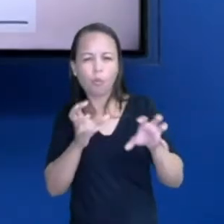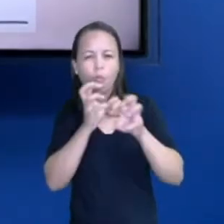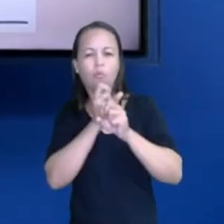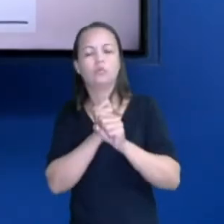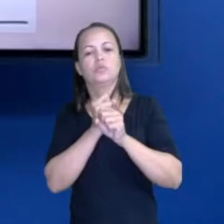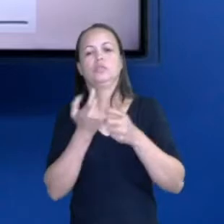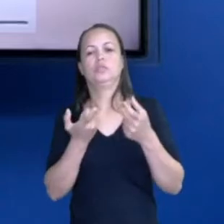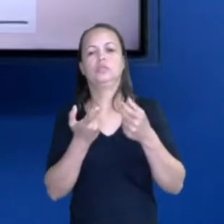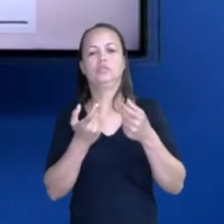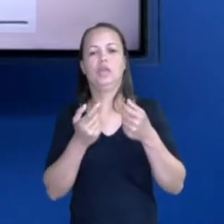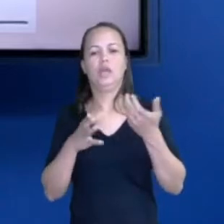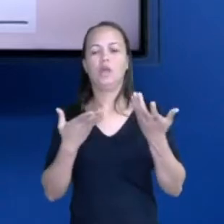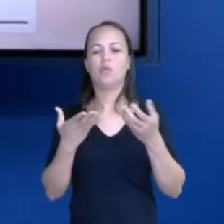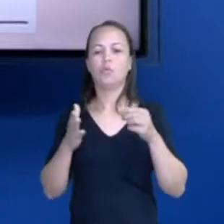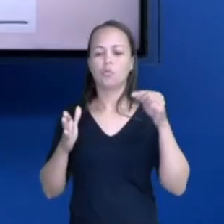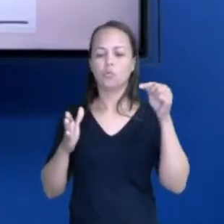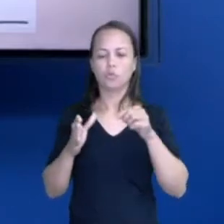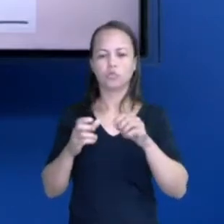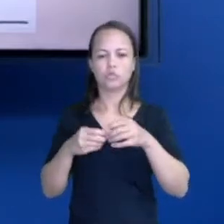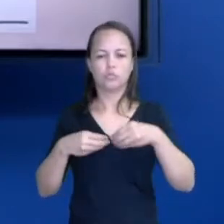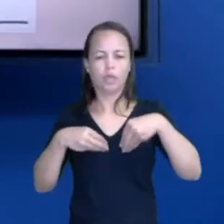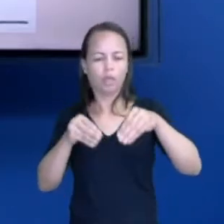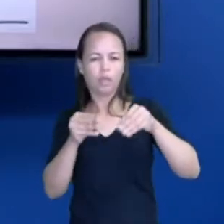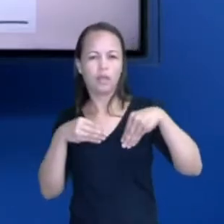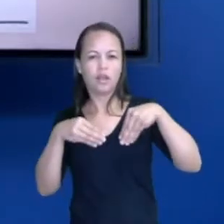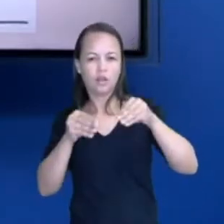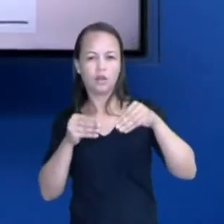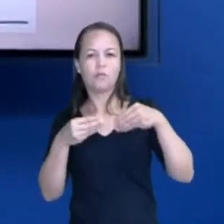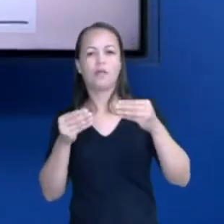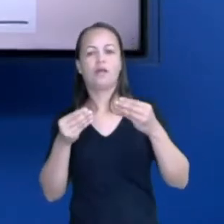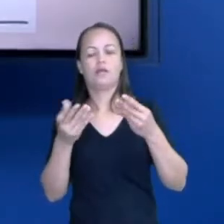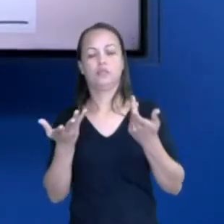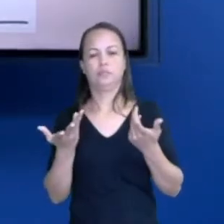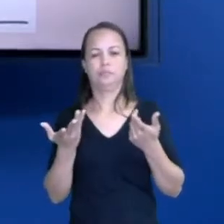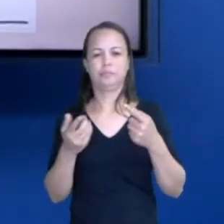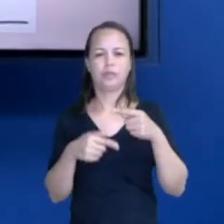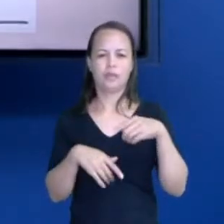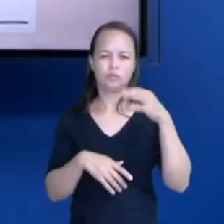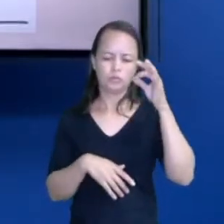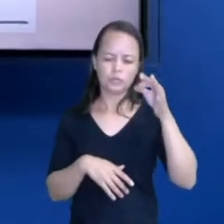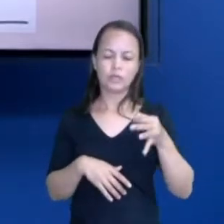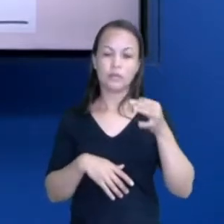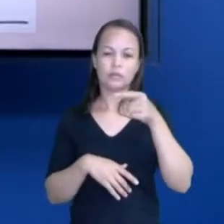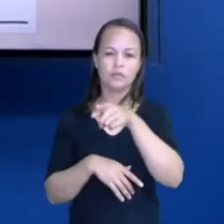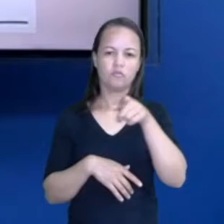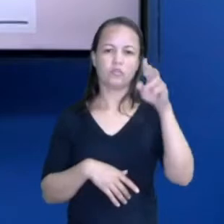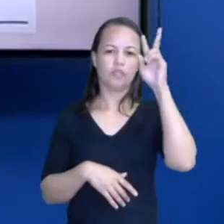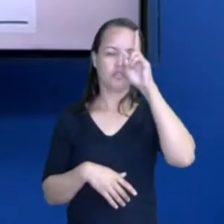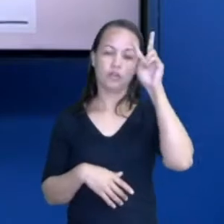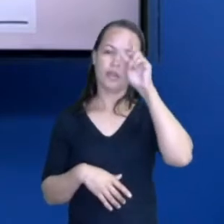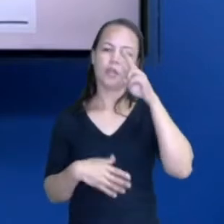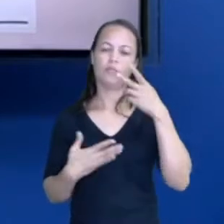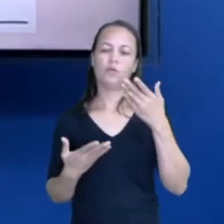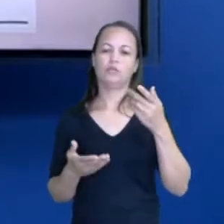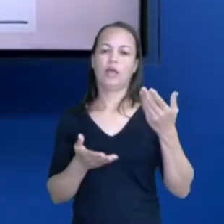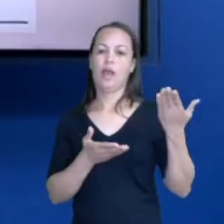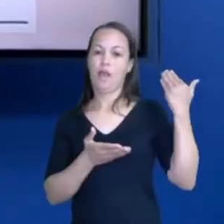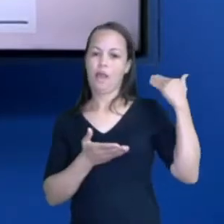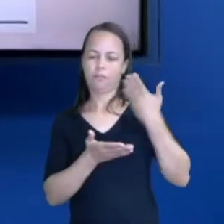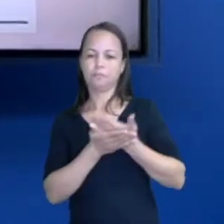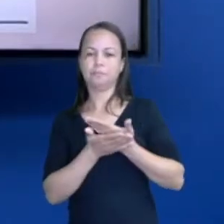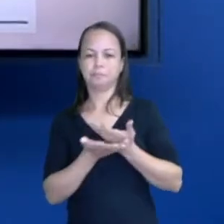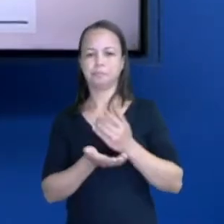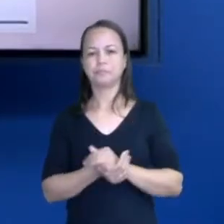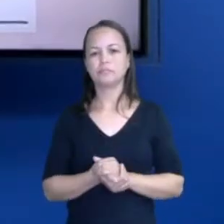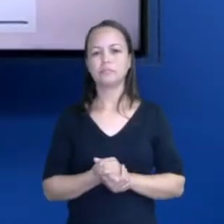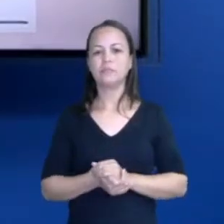um dos principais constituintes do plástico. E eu tenho certeza que vocês lembram isso da nossa última aula. A placa de ferro. A placa de